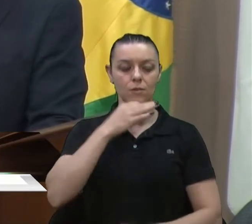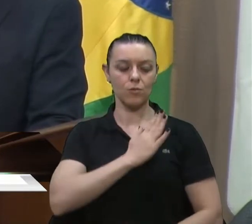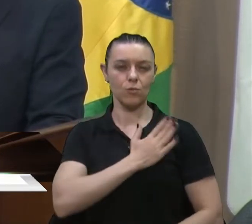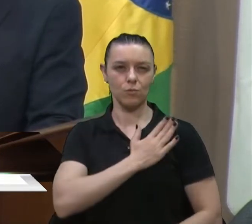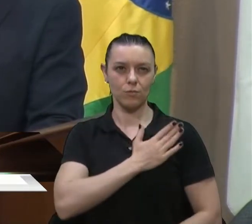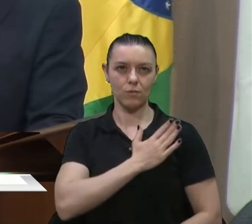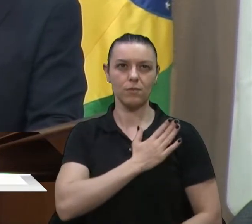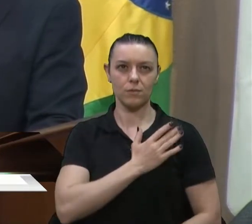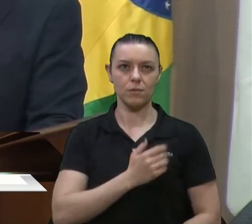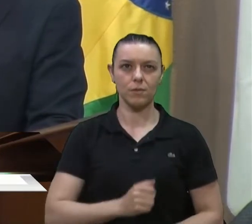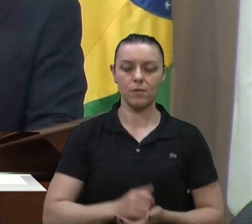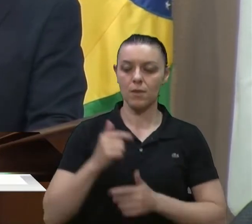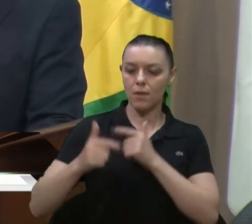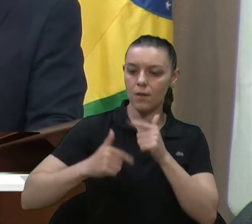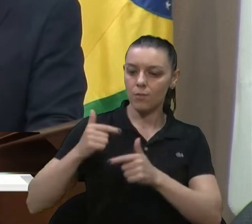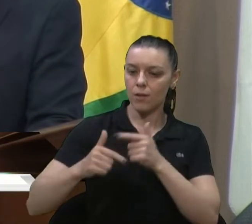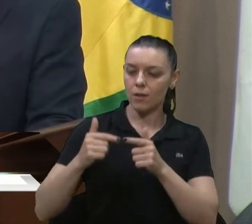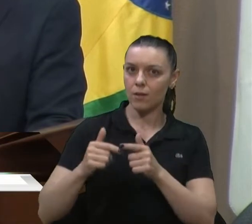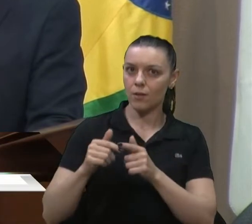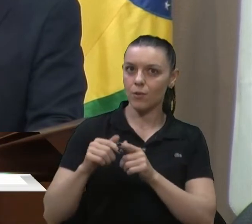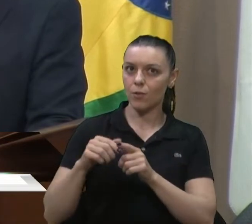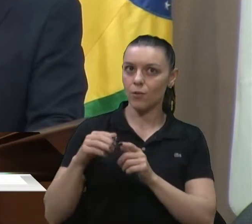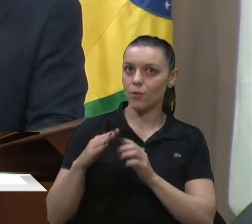de Lázari.